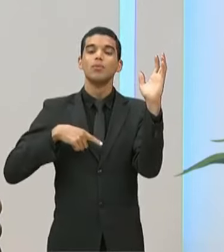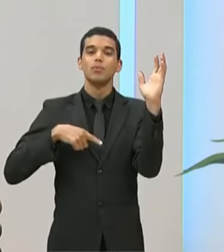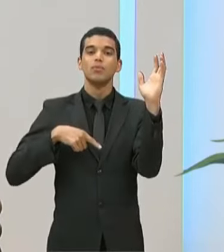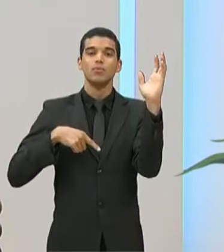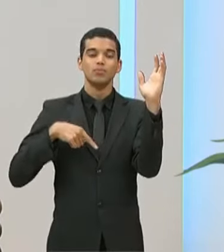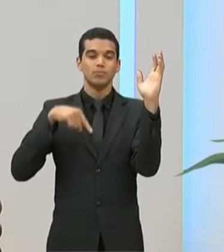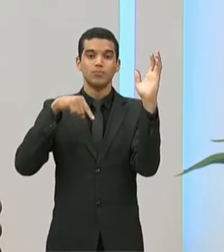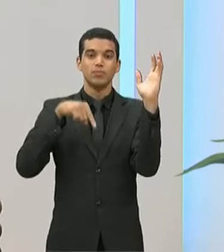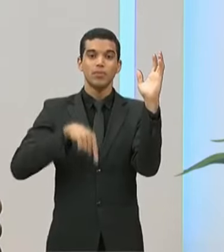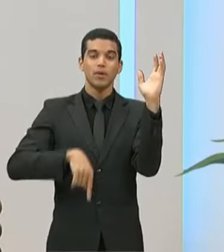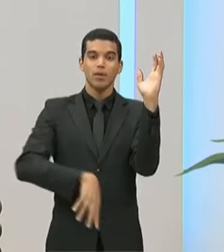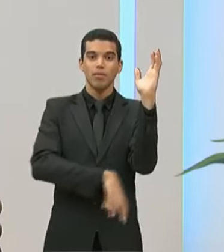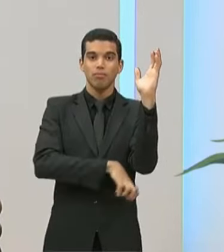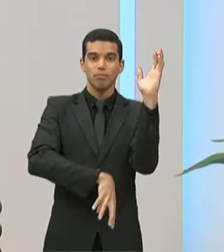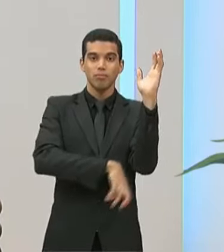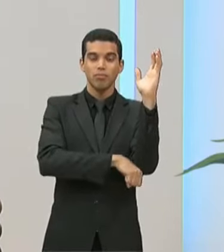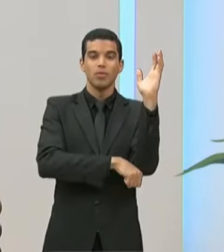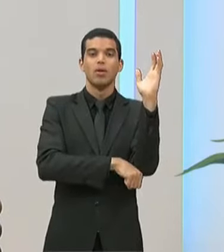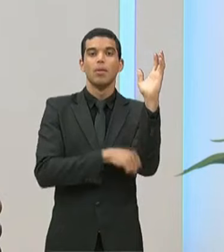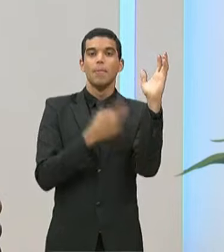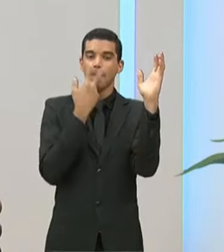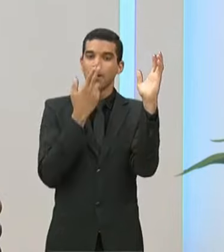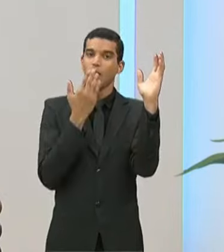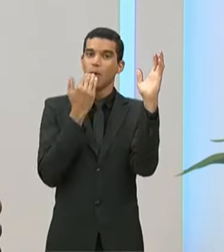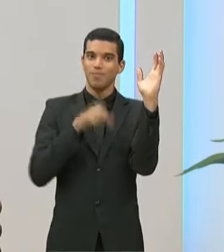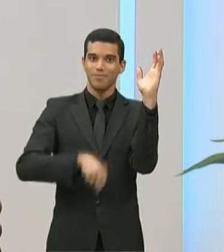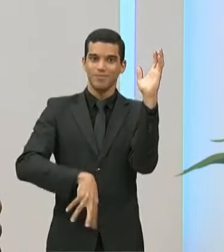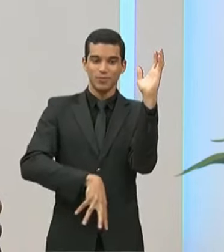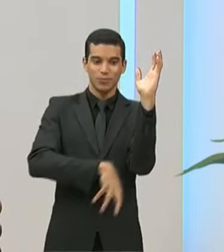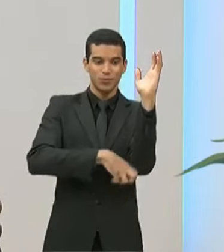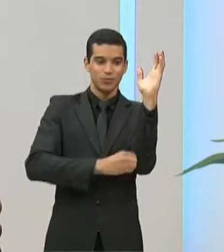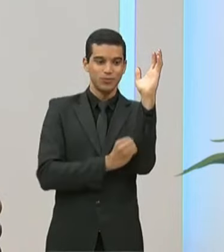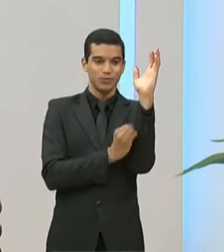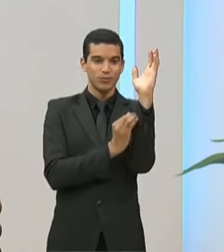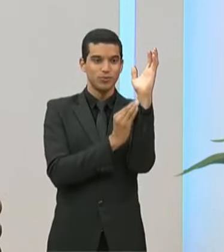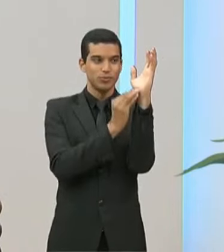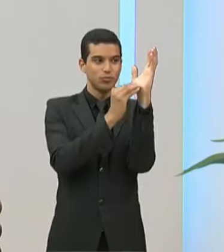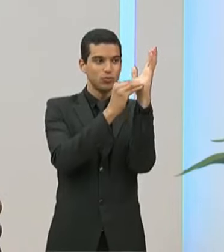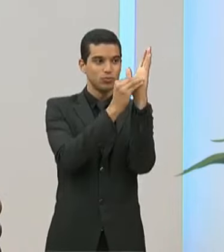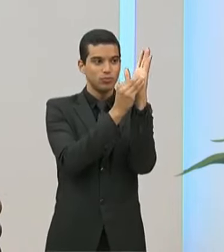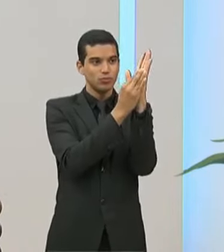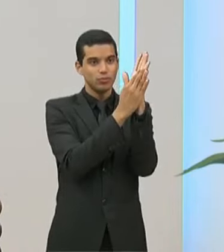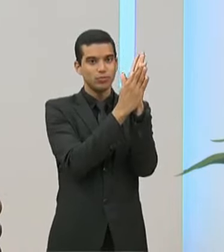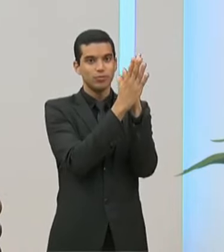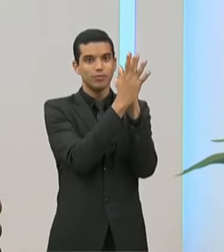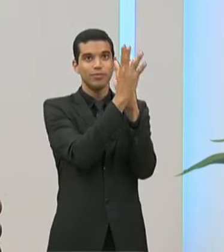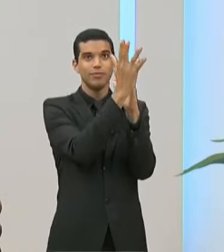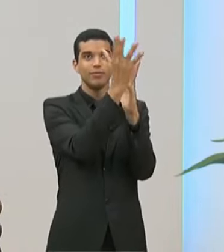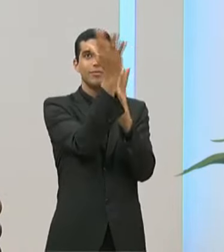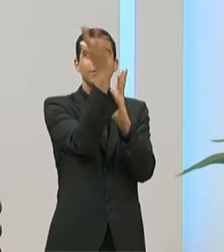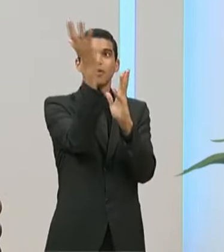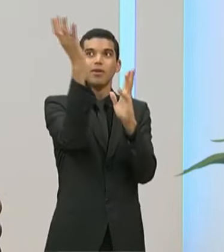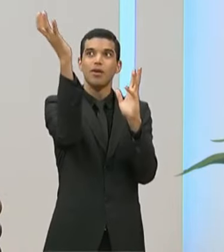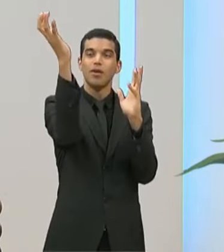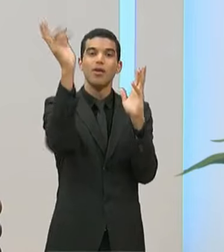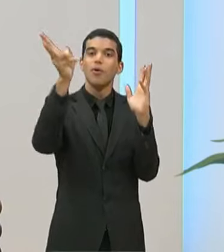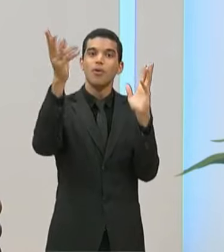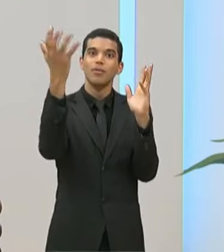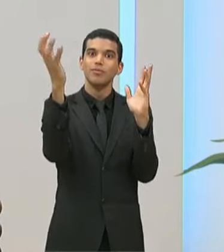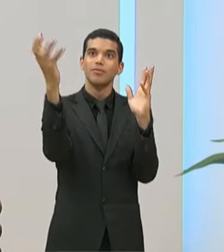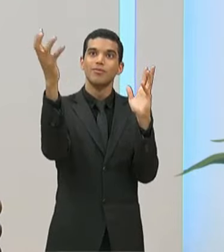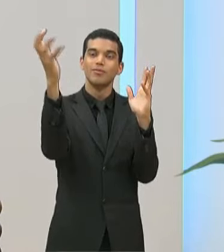nutrição, toda a seiva necessária para que permaneça viva e, além do